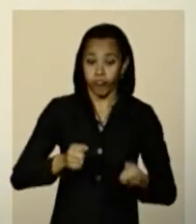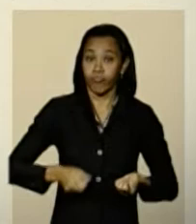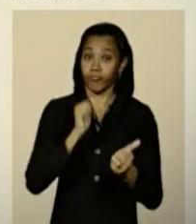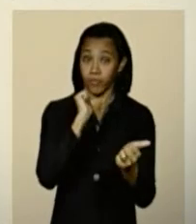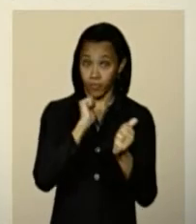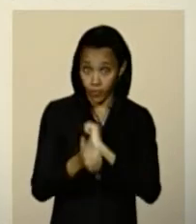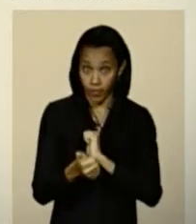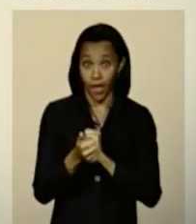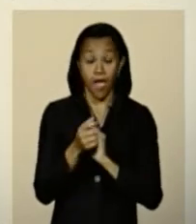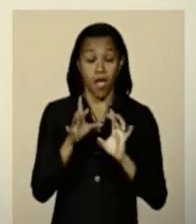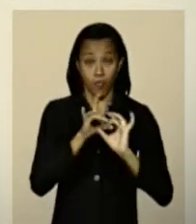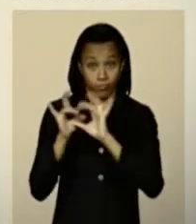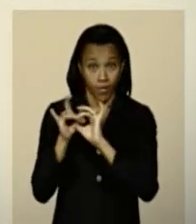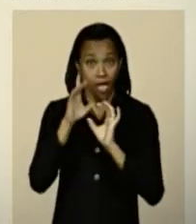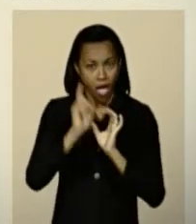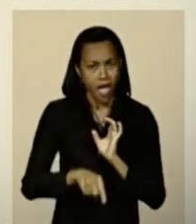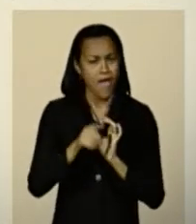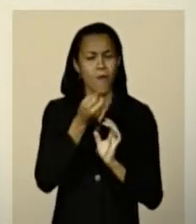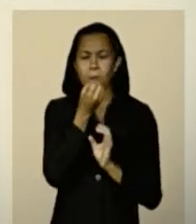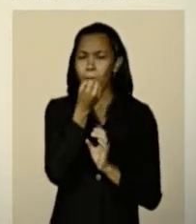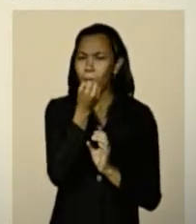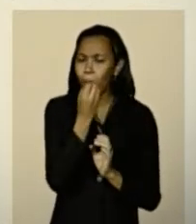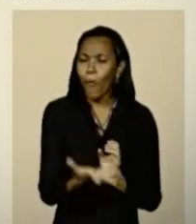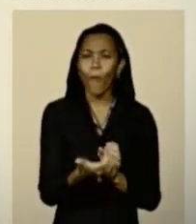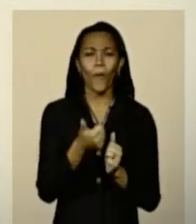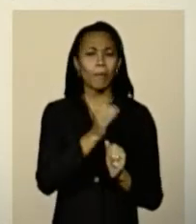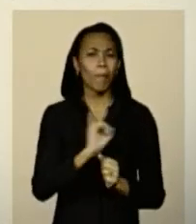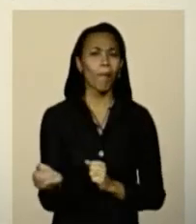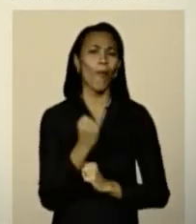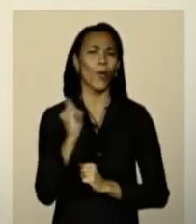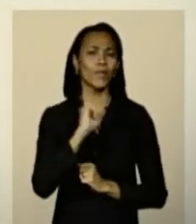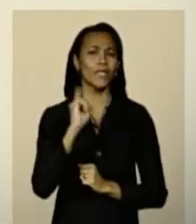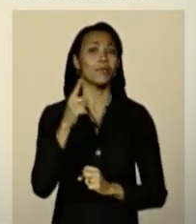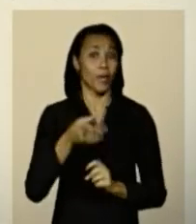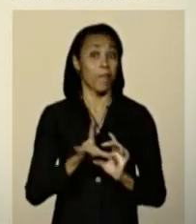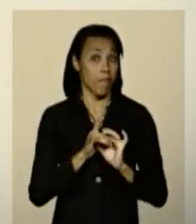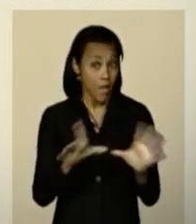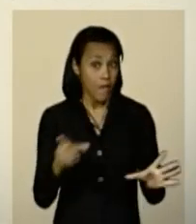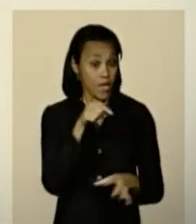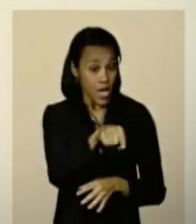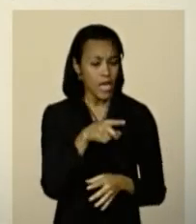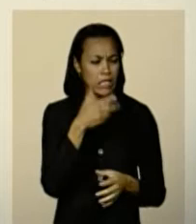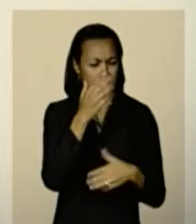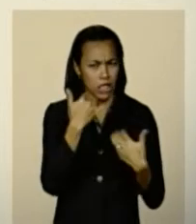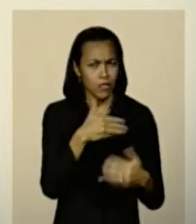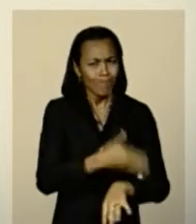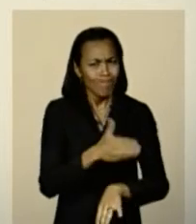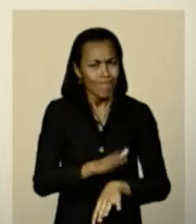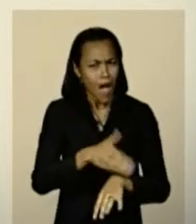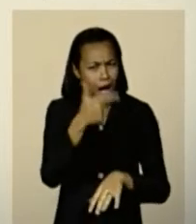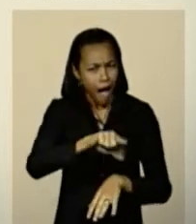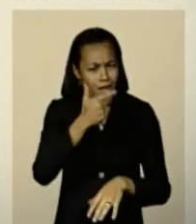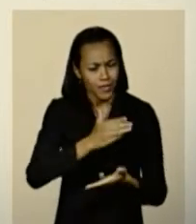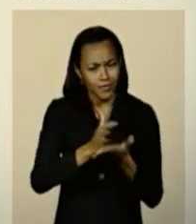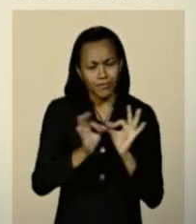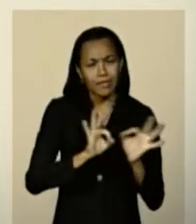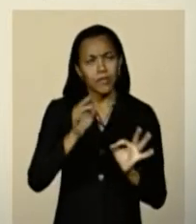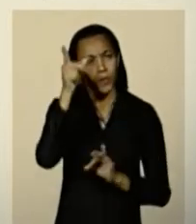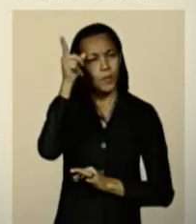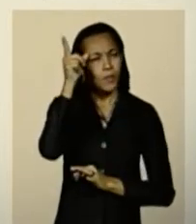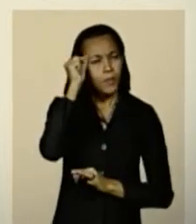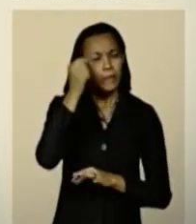esse Max é um benefício importante porque permite que o atleta Se dedique com muito mais tranquilidade